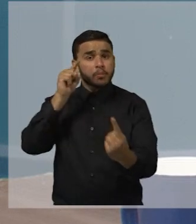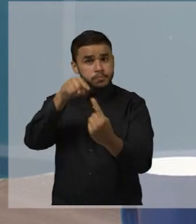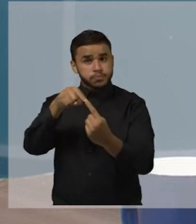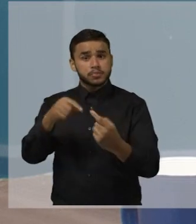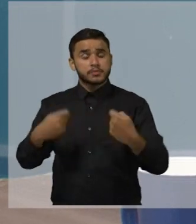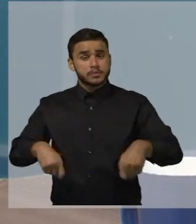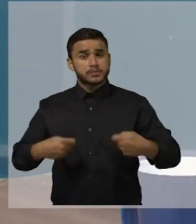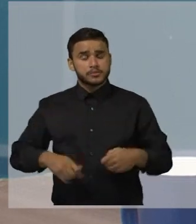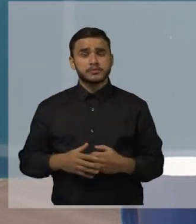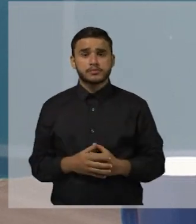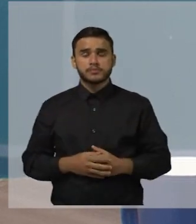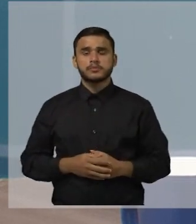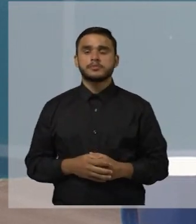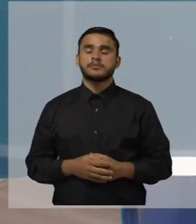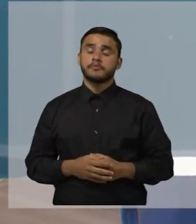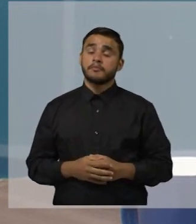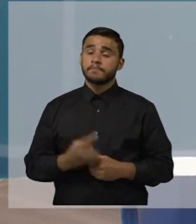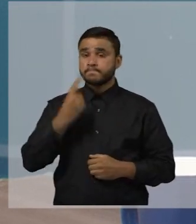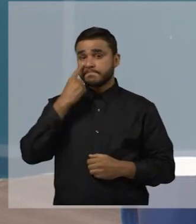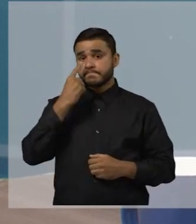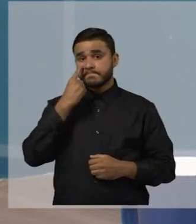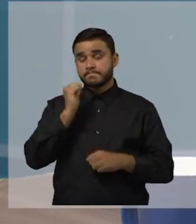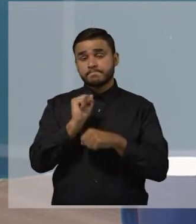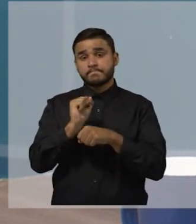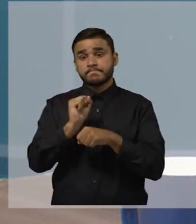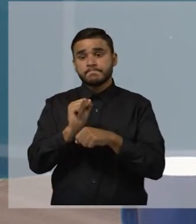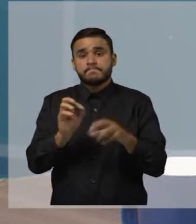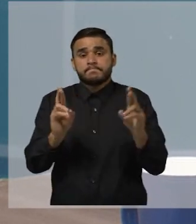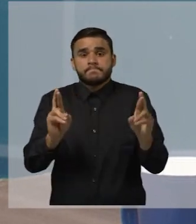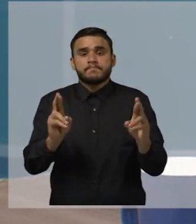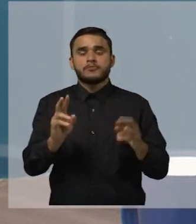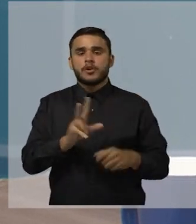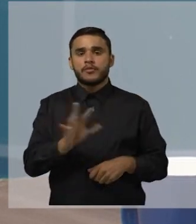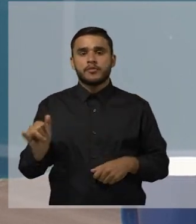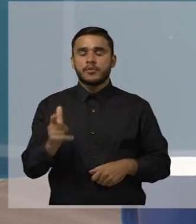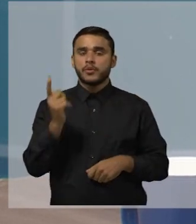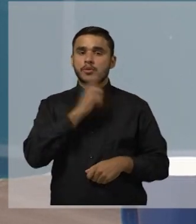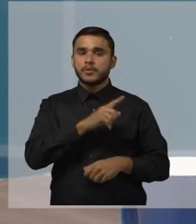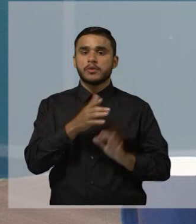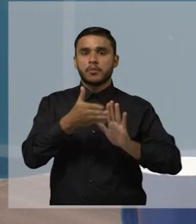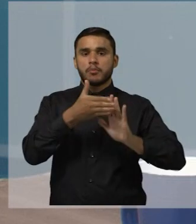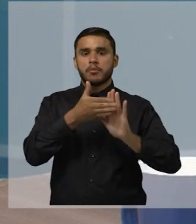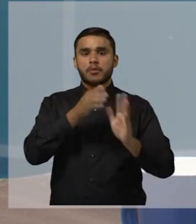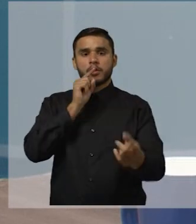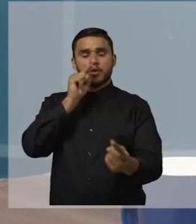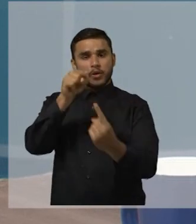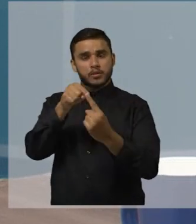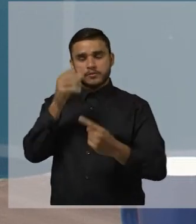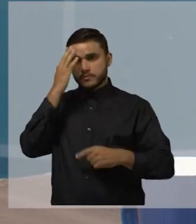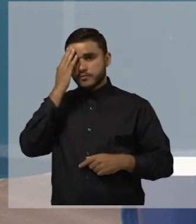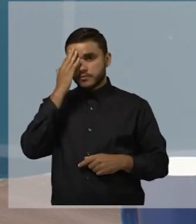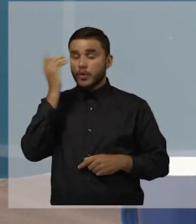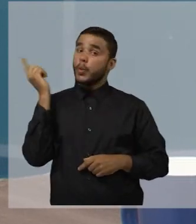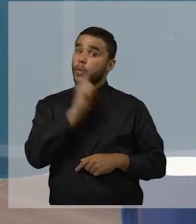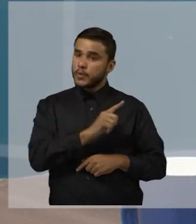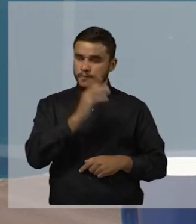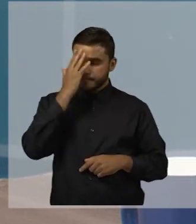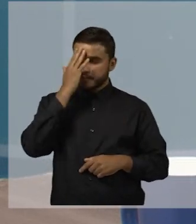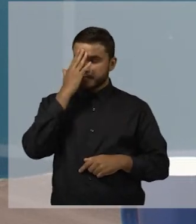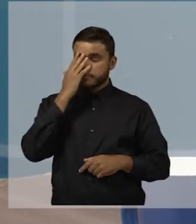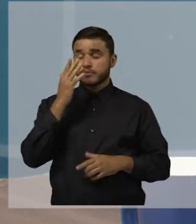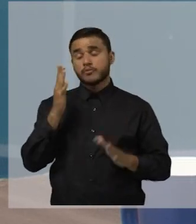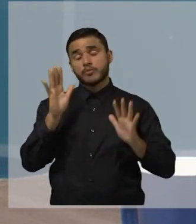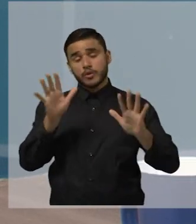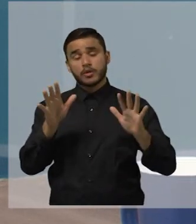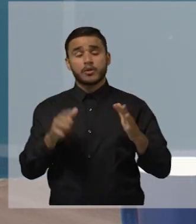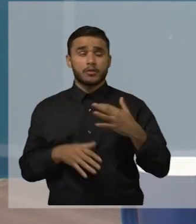Então temos que esperar que o governo venha com alguma proposta e parece uma